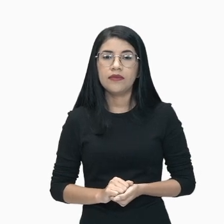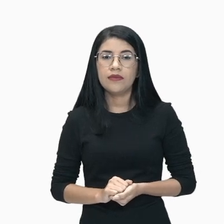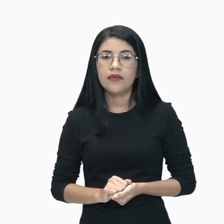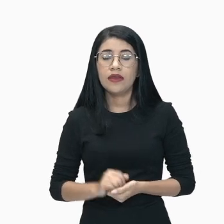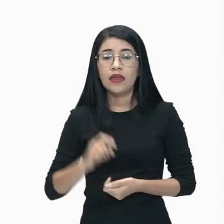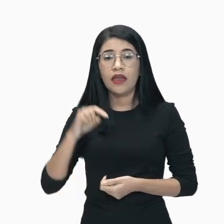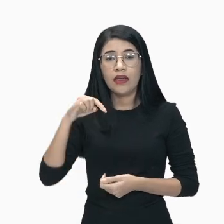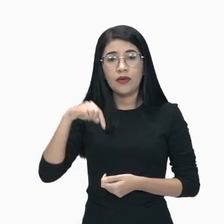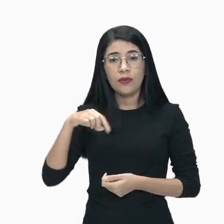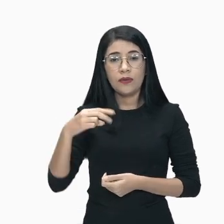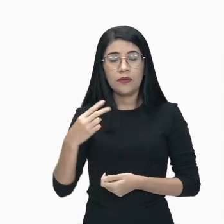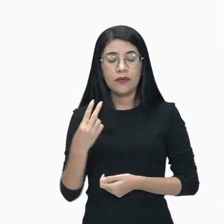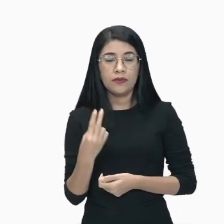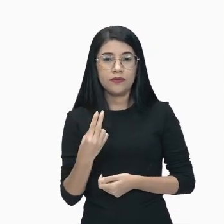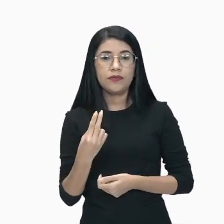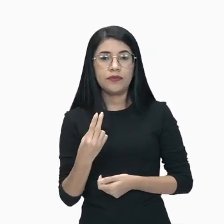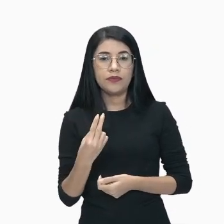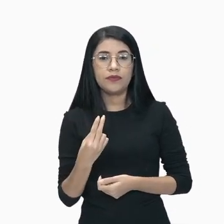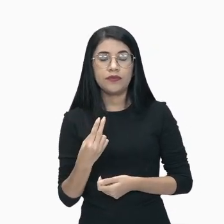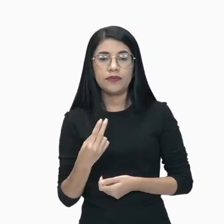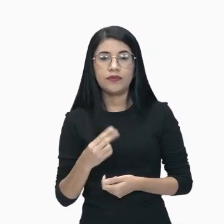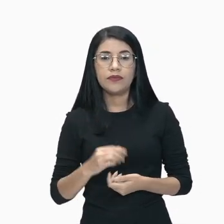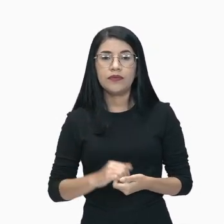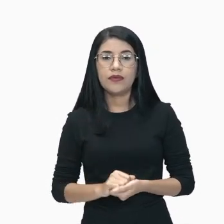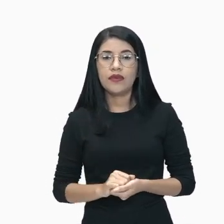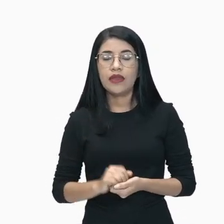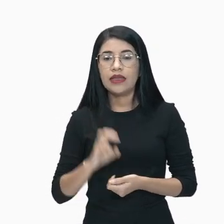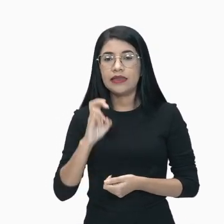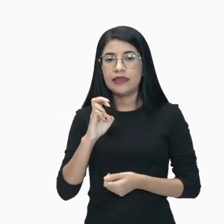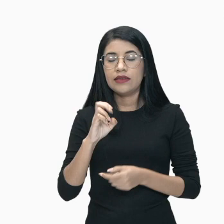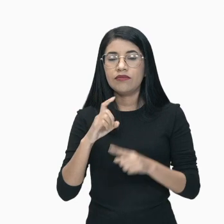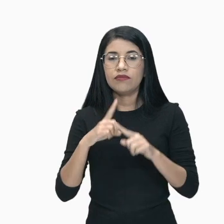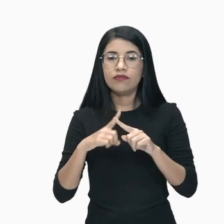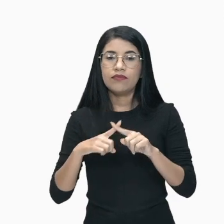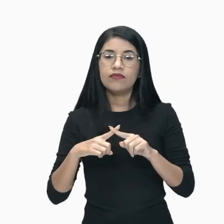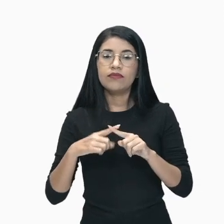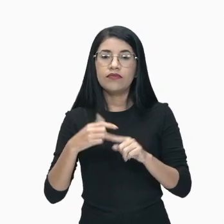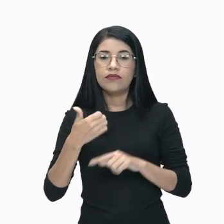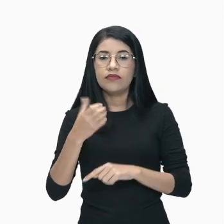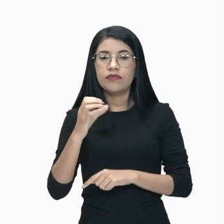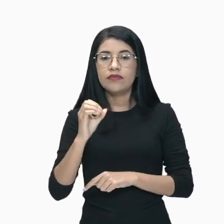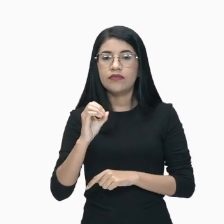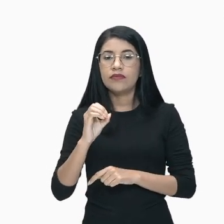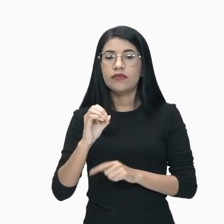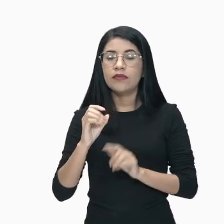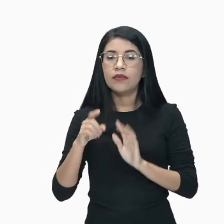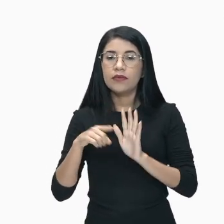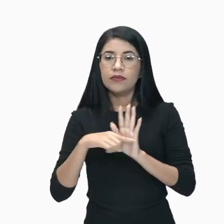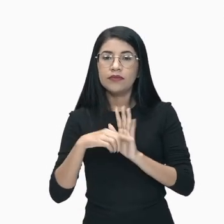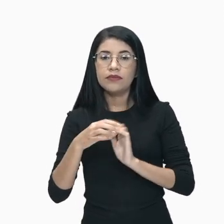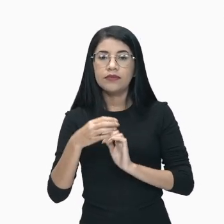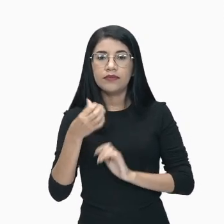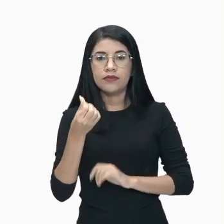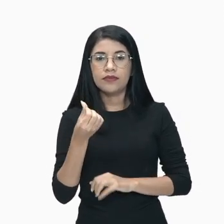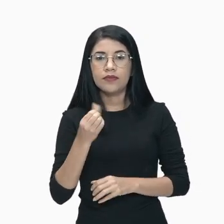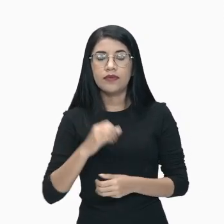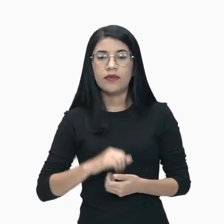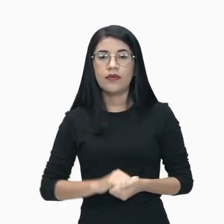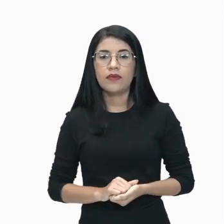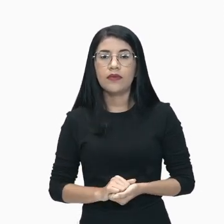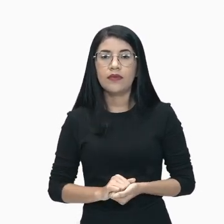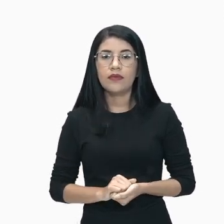carga Q2, que foi dado no exercício, é 5 vezes 10 a menos 6,